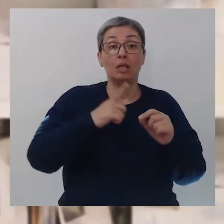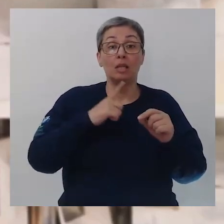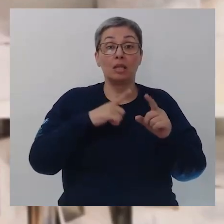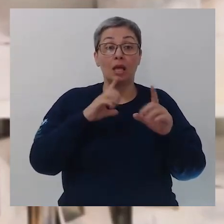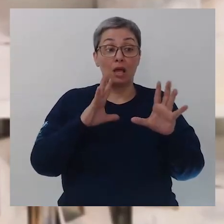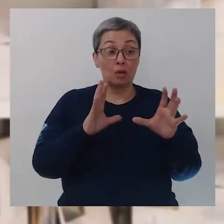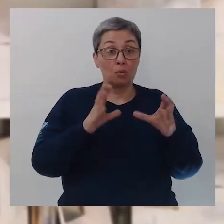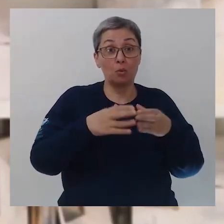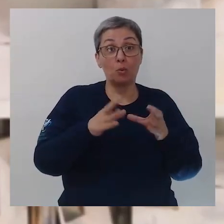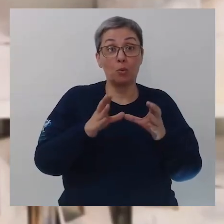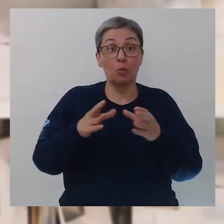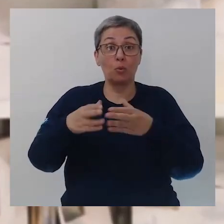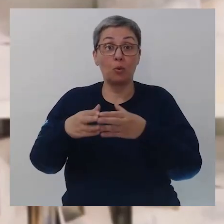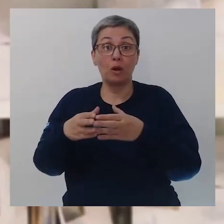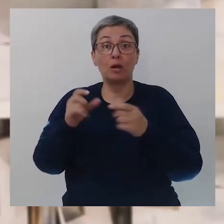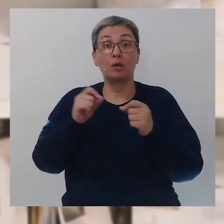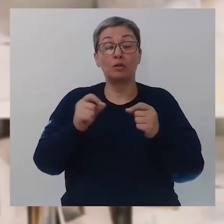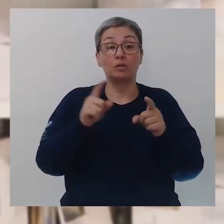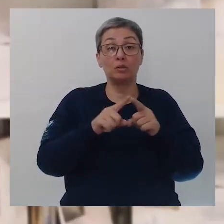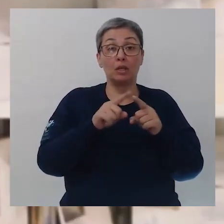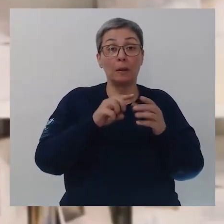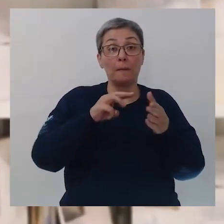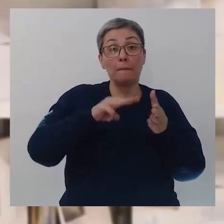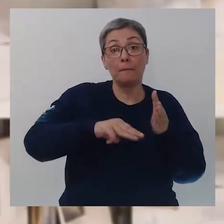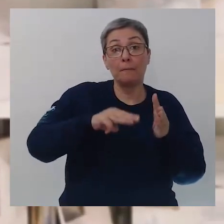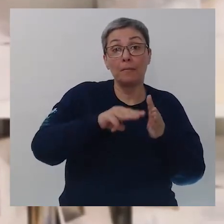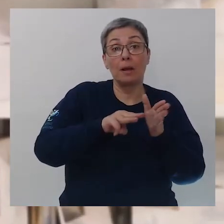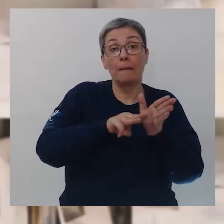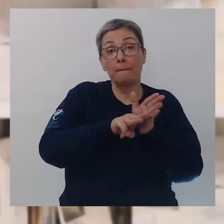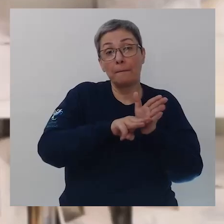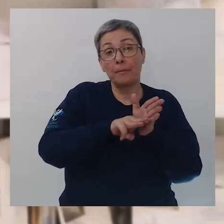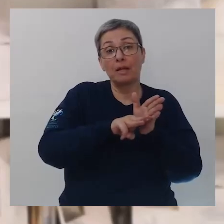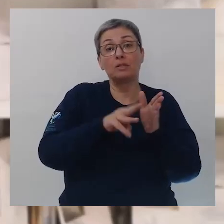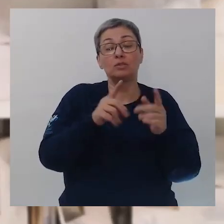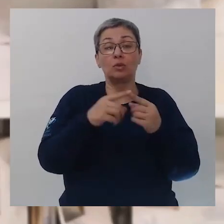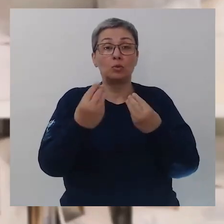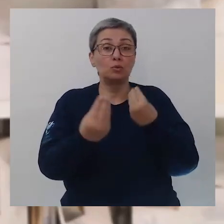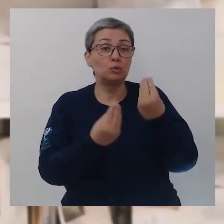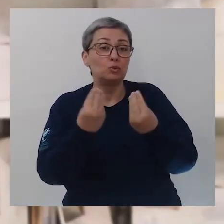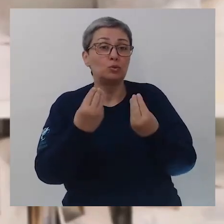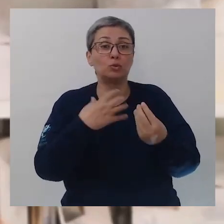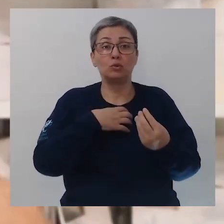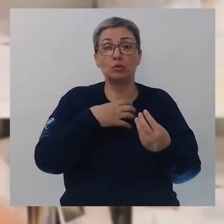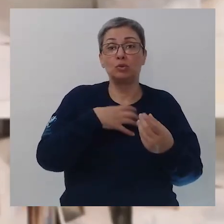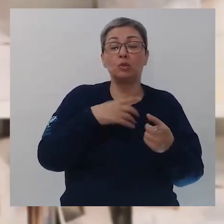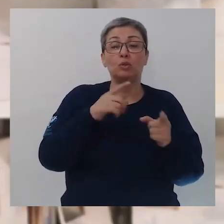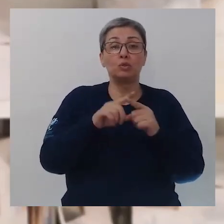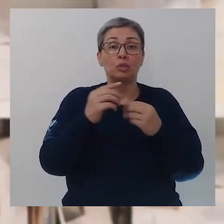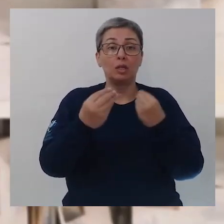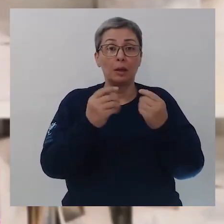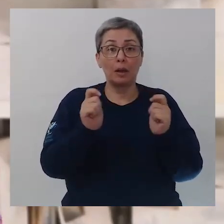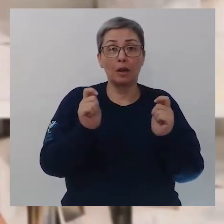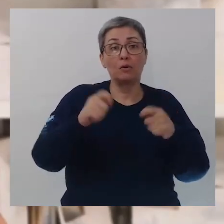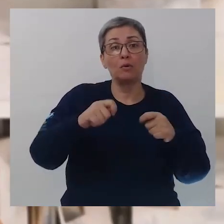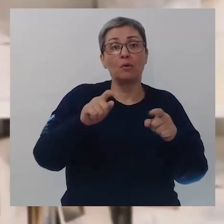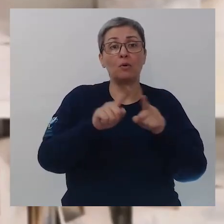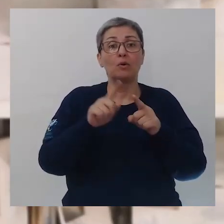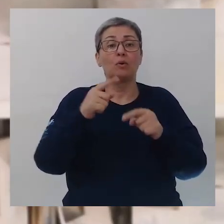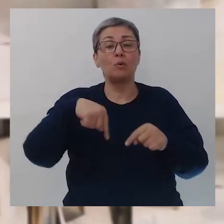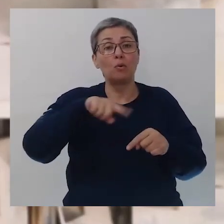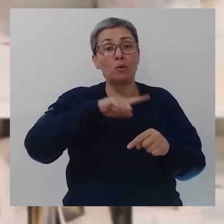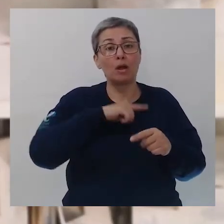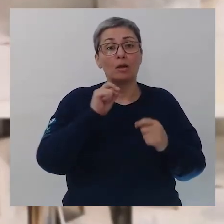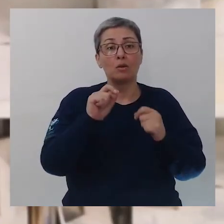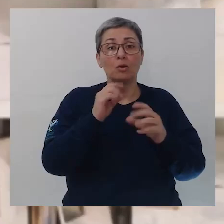um conjunto de métodos. Quando eu falo métodos, eu quero dizer maneiras, né? Que nos